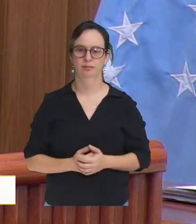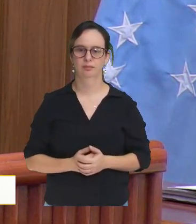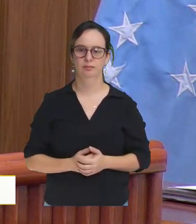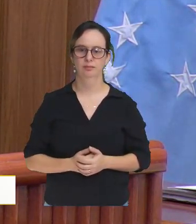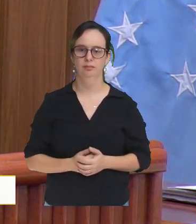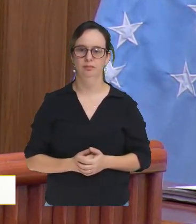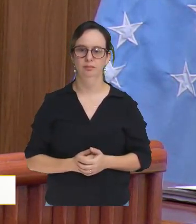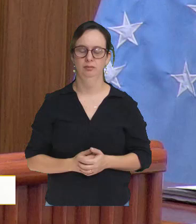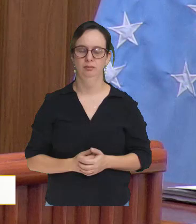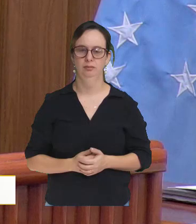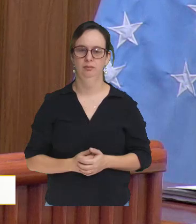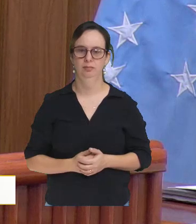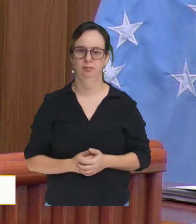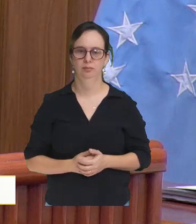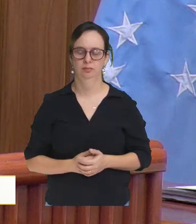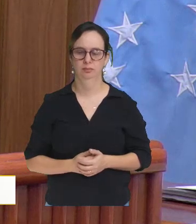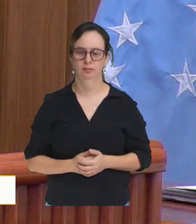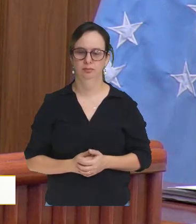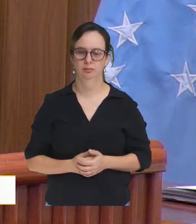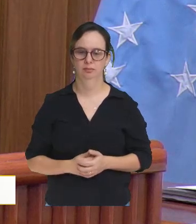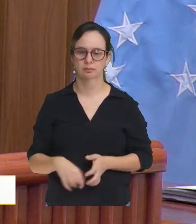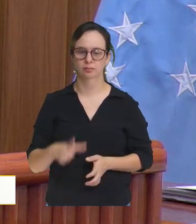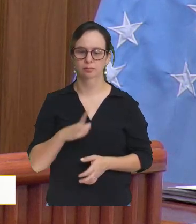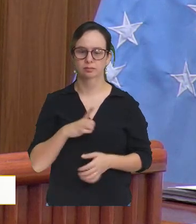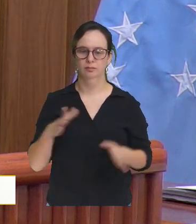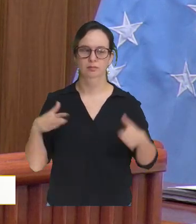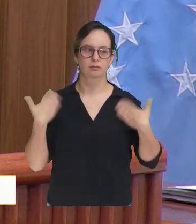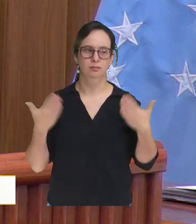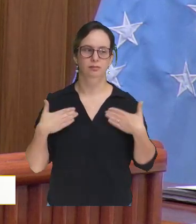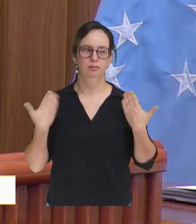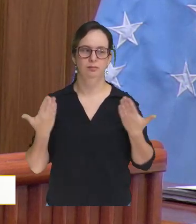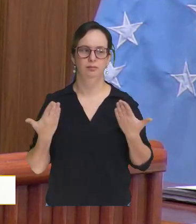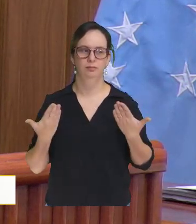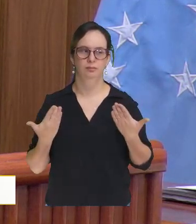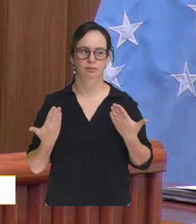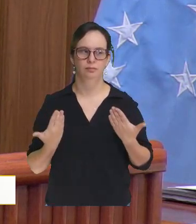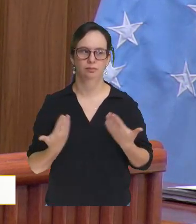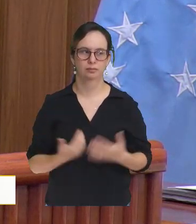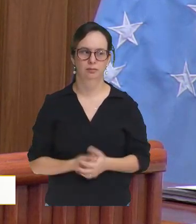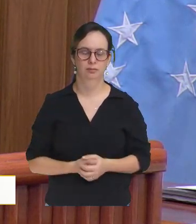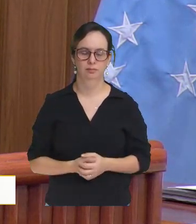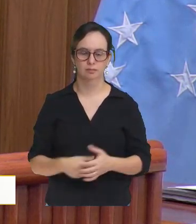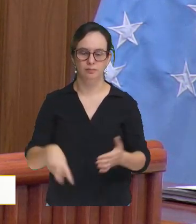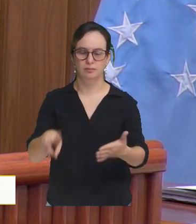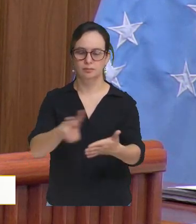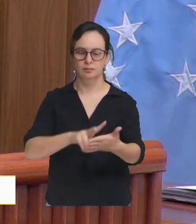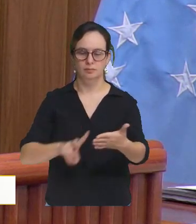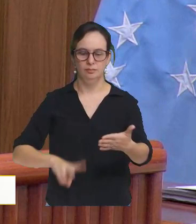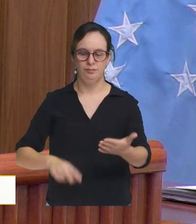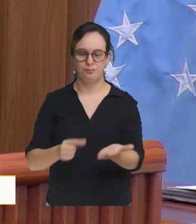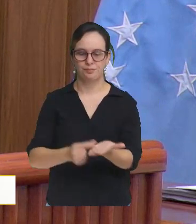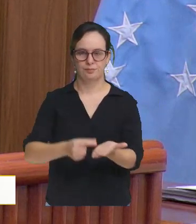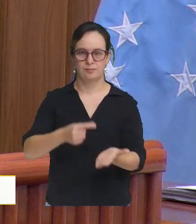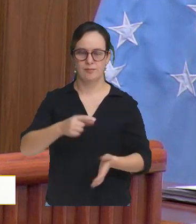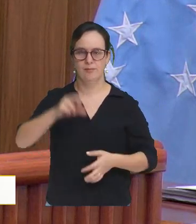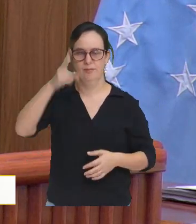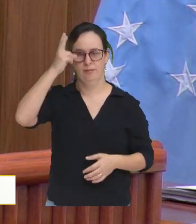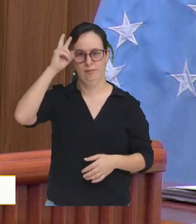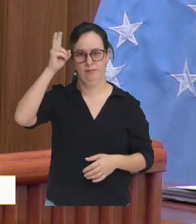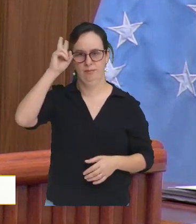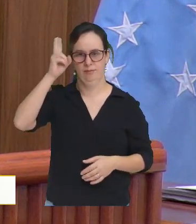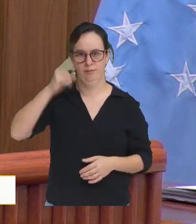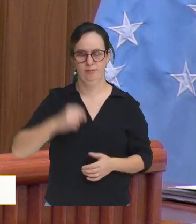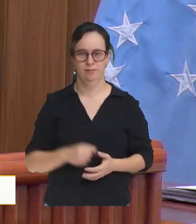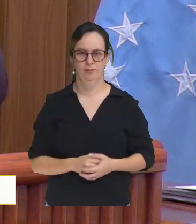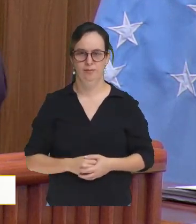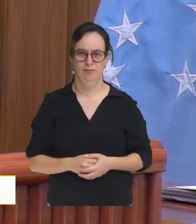teremos a honra de ler um pouquinho da história desse homem que muito amou a